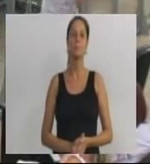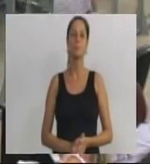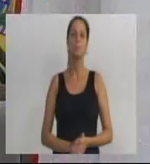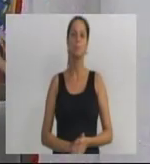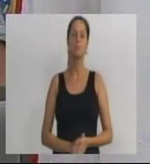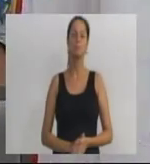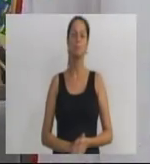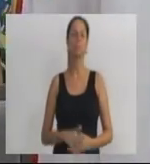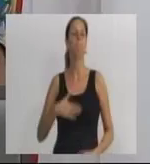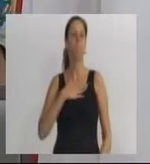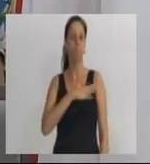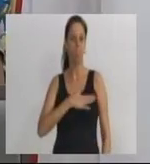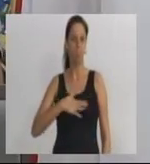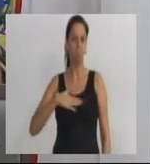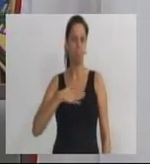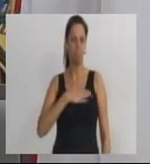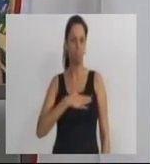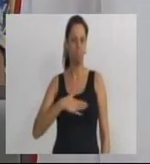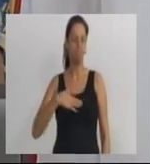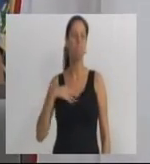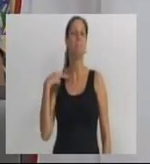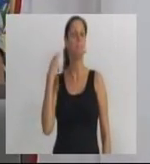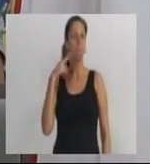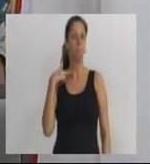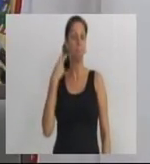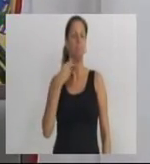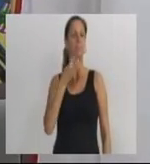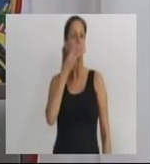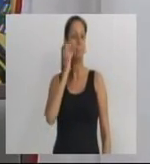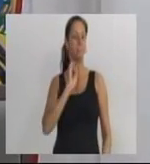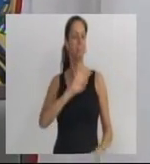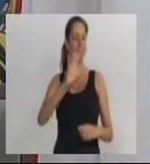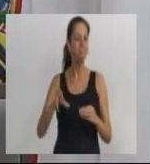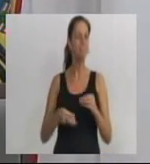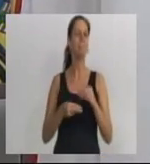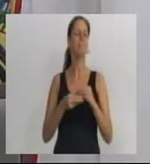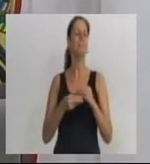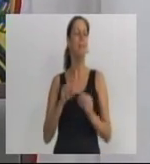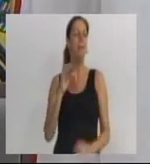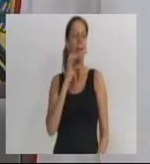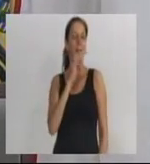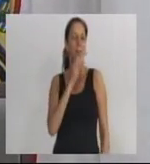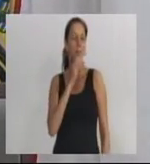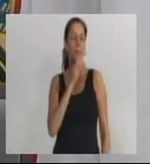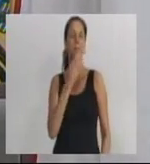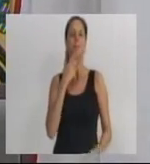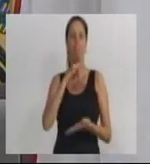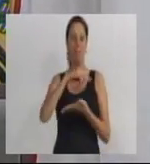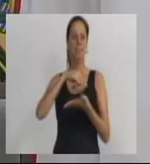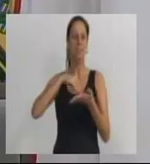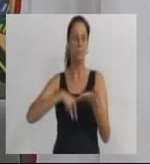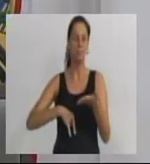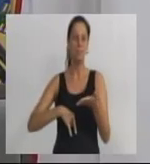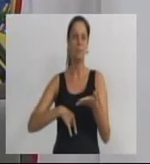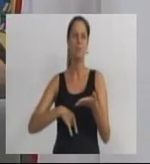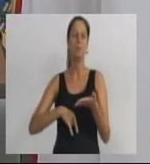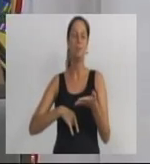Eu gostaria, vereador Vanderlei, rapidamente de contribuir com esse requerimento.